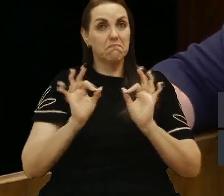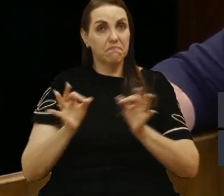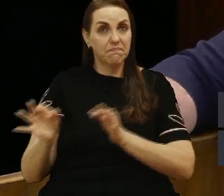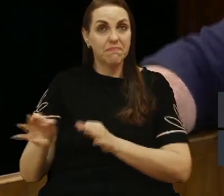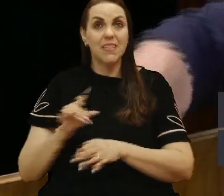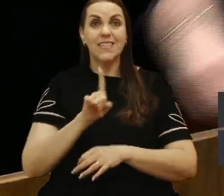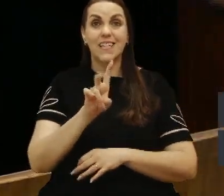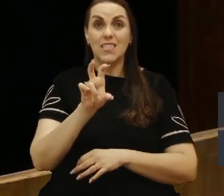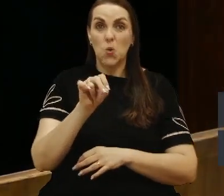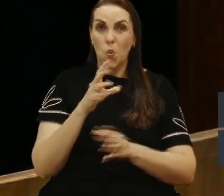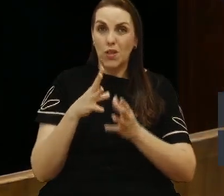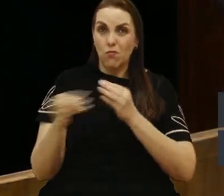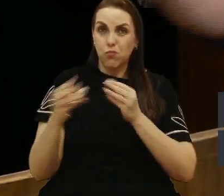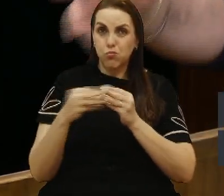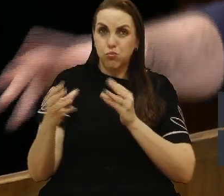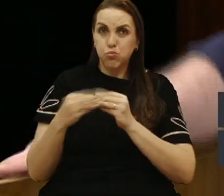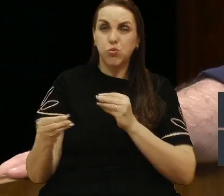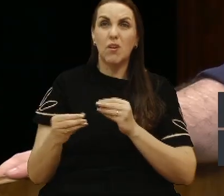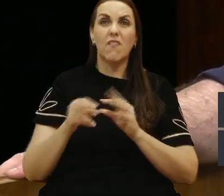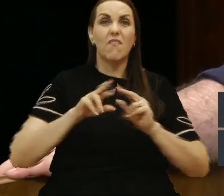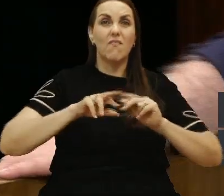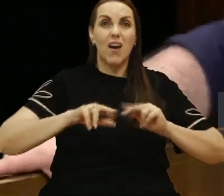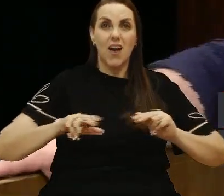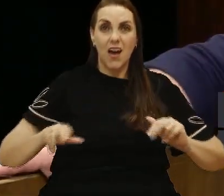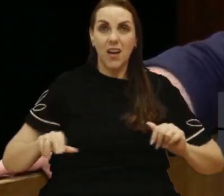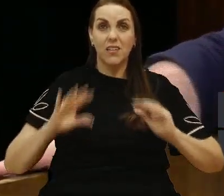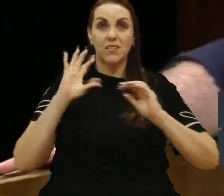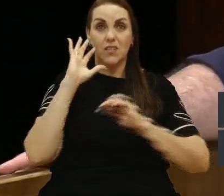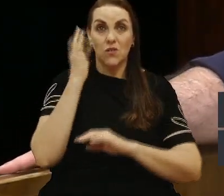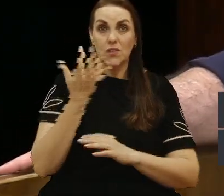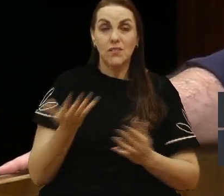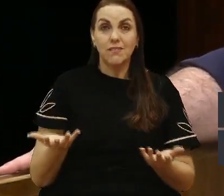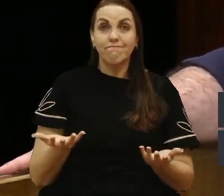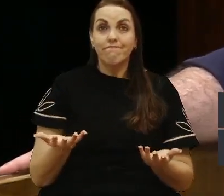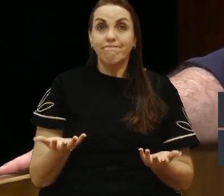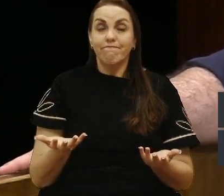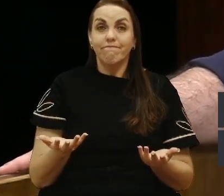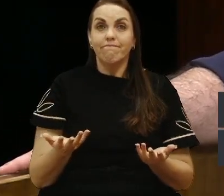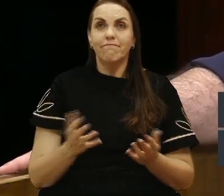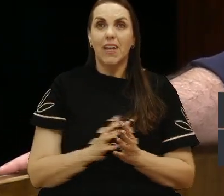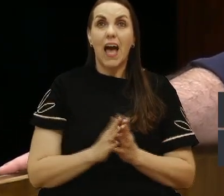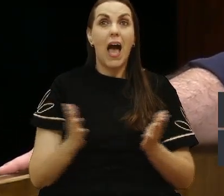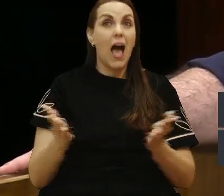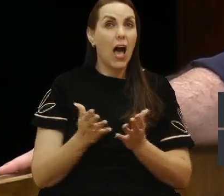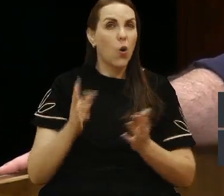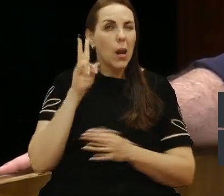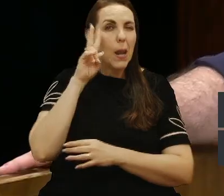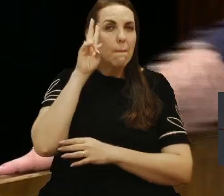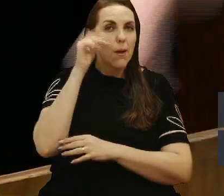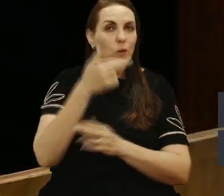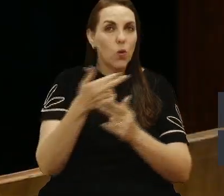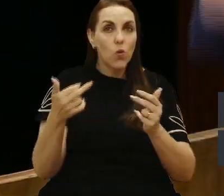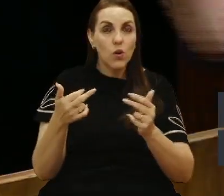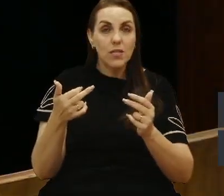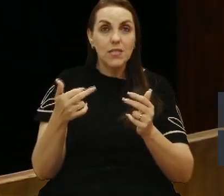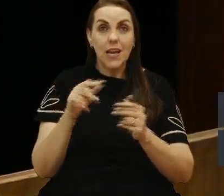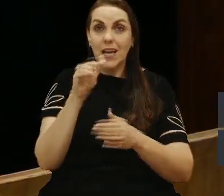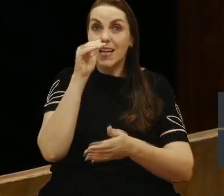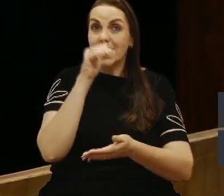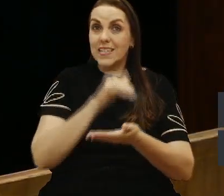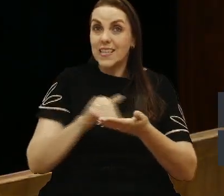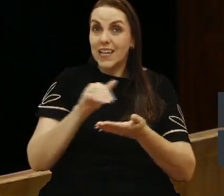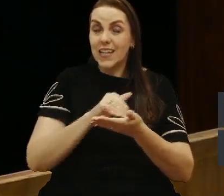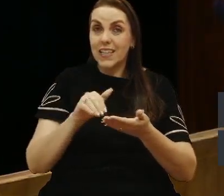150 foragidos, diversas situações, agora me lembrei de outra coisa, ao ponto do secretário